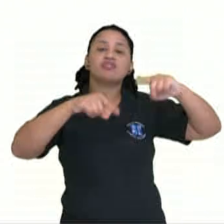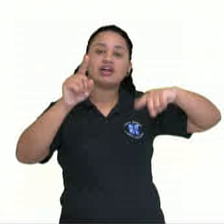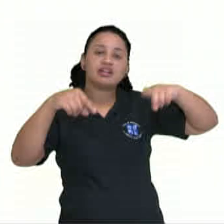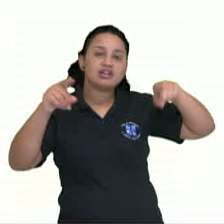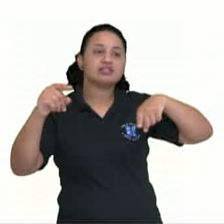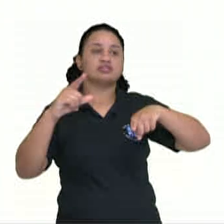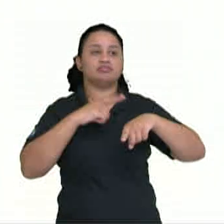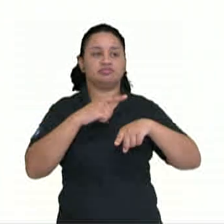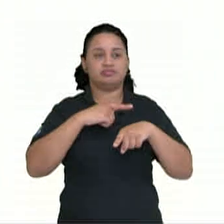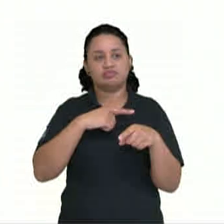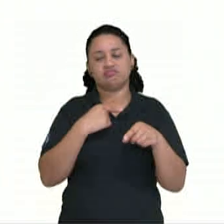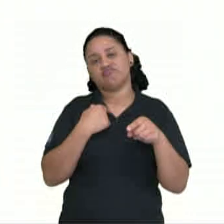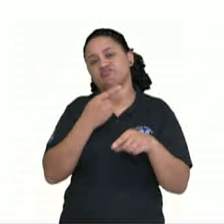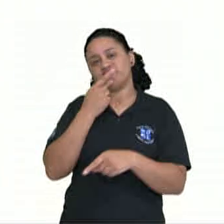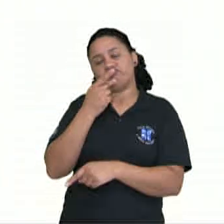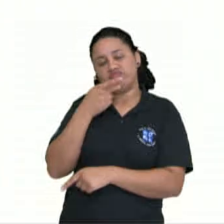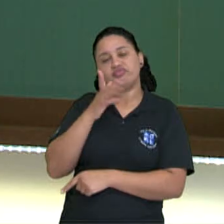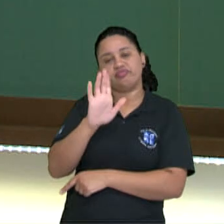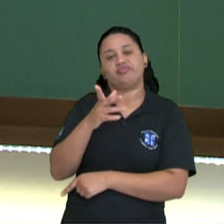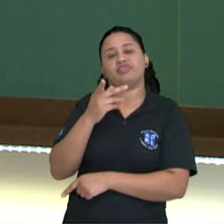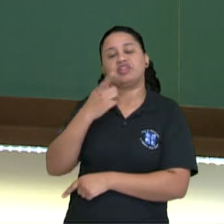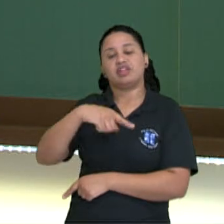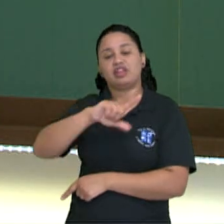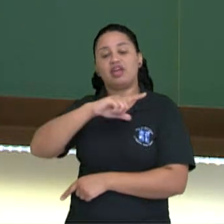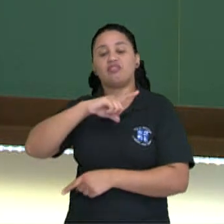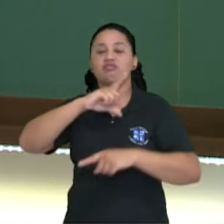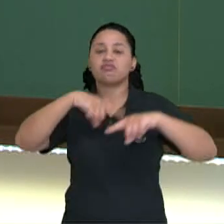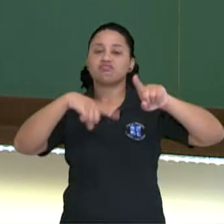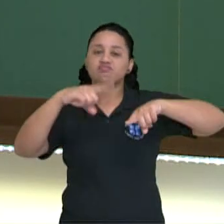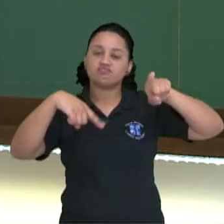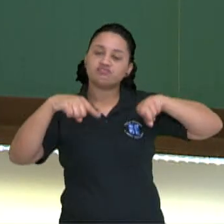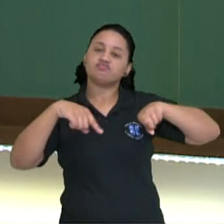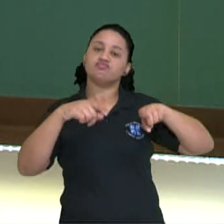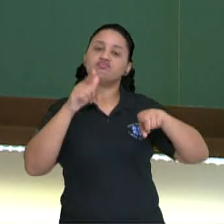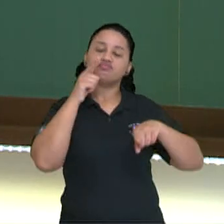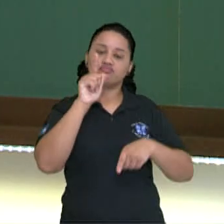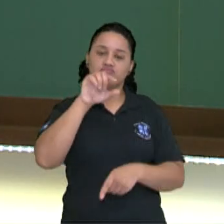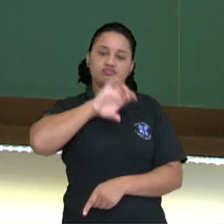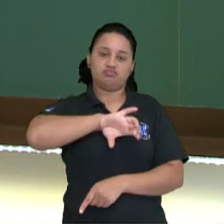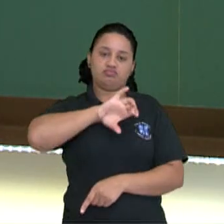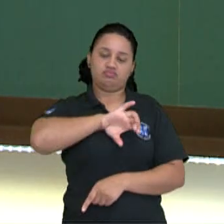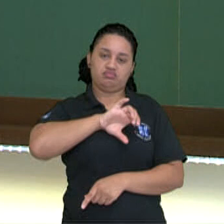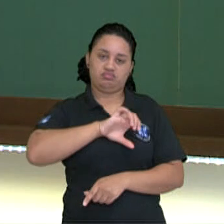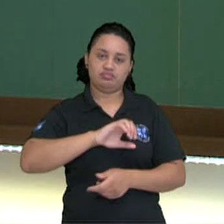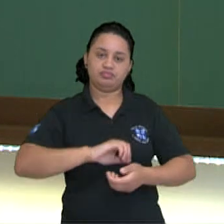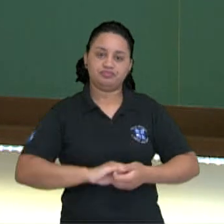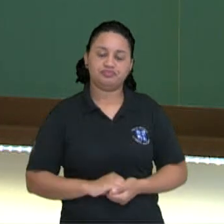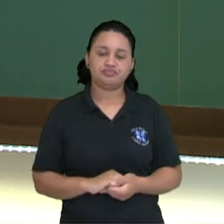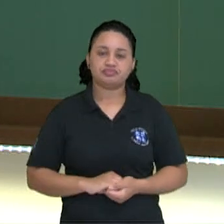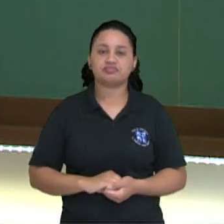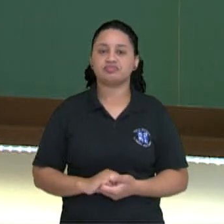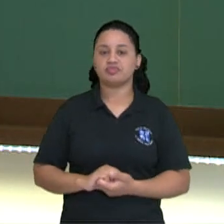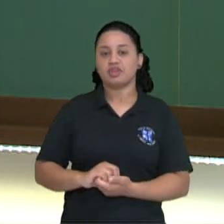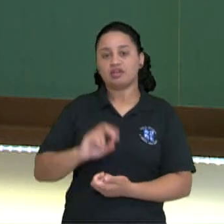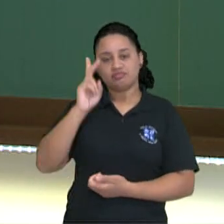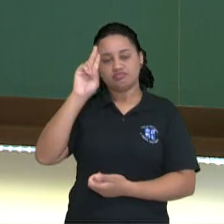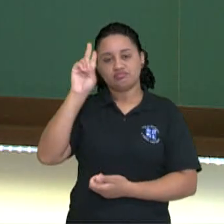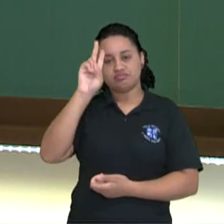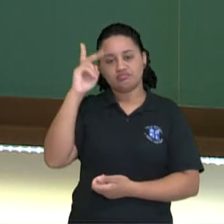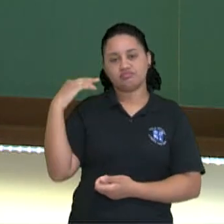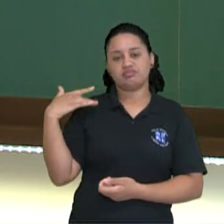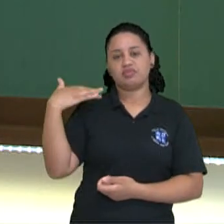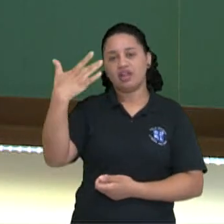já falei para vocês, que a gente tem diferentes variações da língua portuguesa. A histórica, então, essa